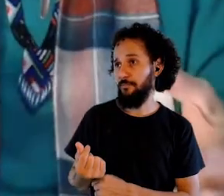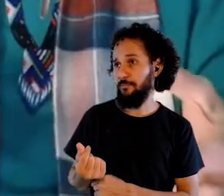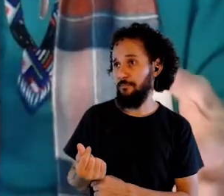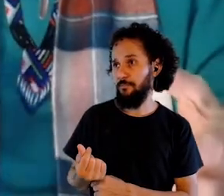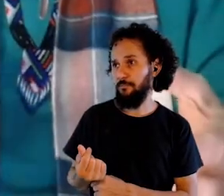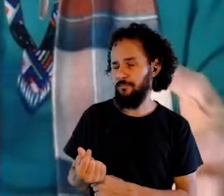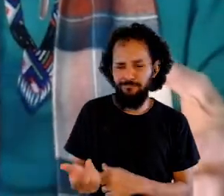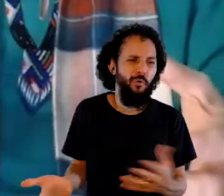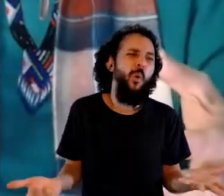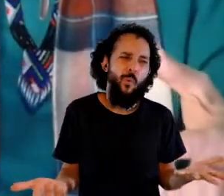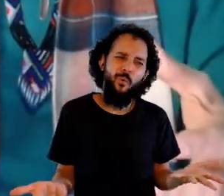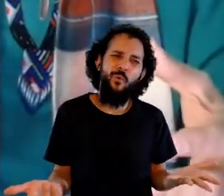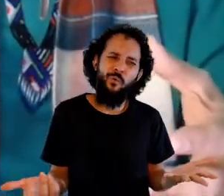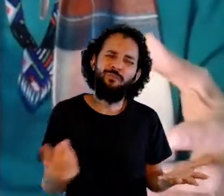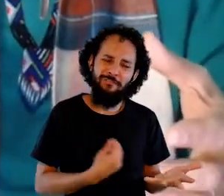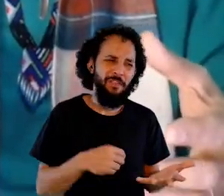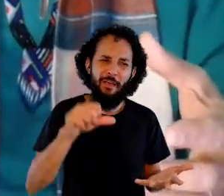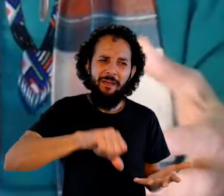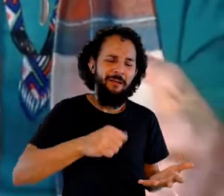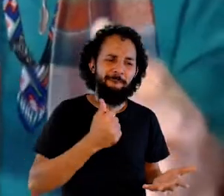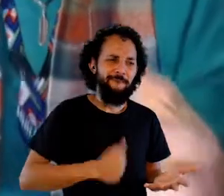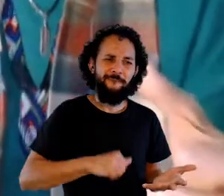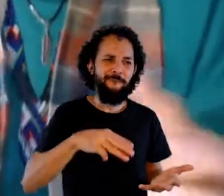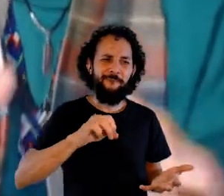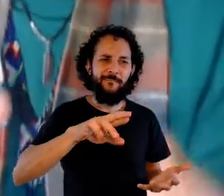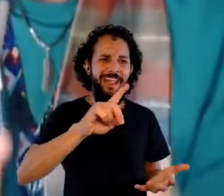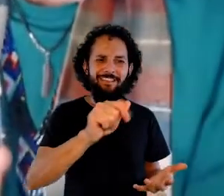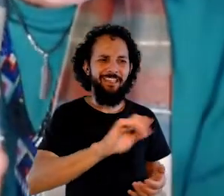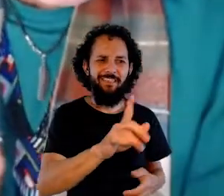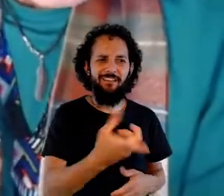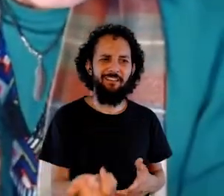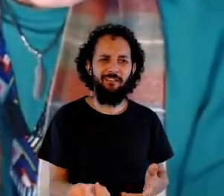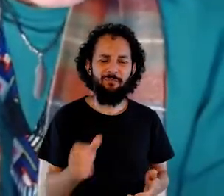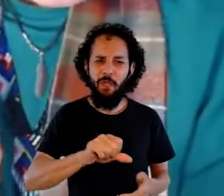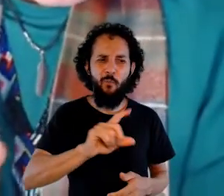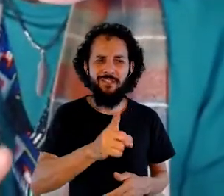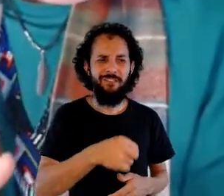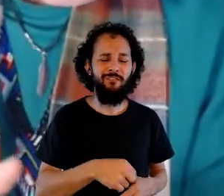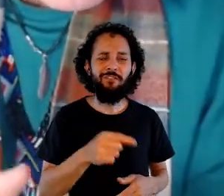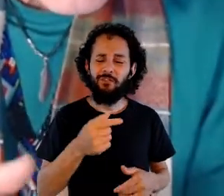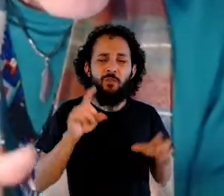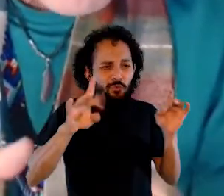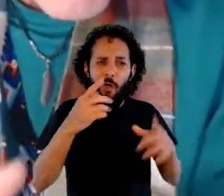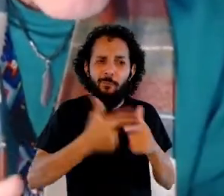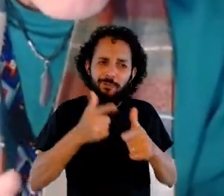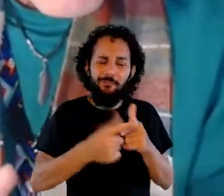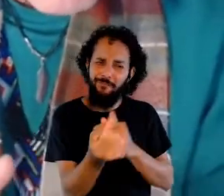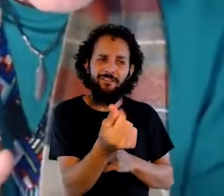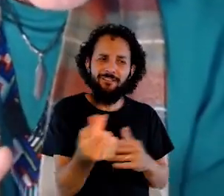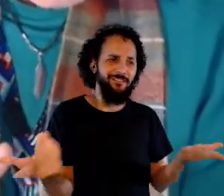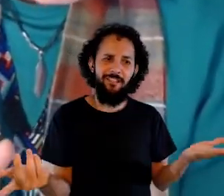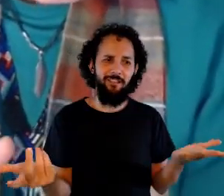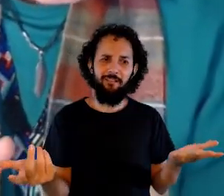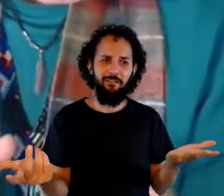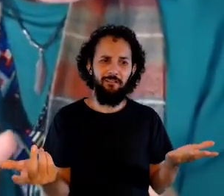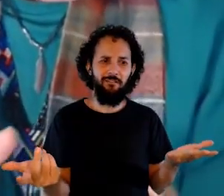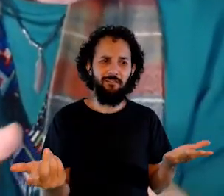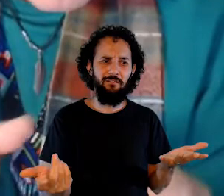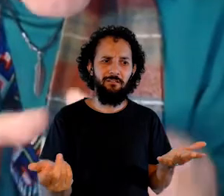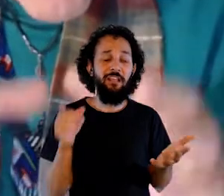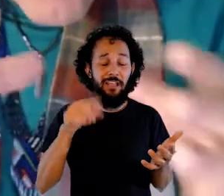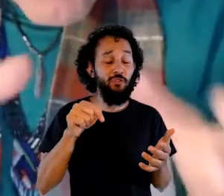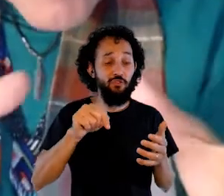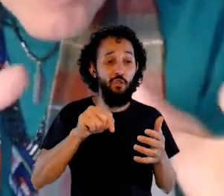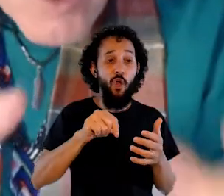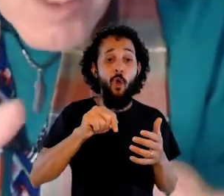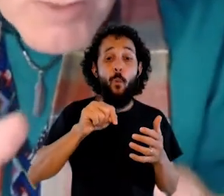merda. Tua vida não está ruim. Você está com um problema financeiro. O problema financeiro é uma parte da tua vida. Vamos